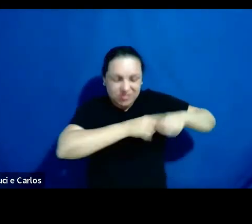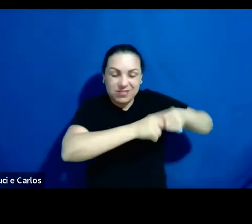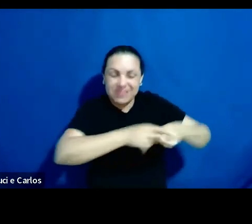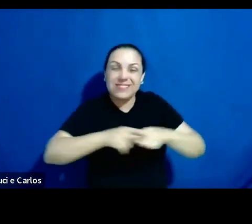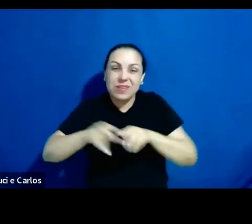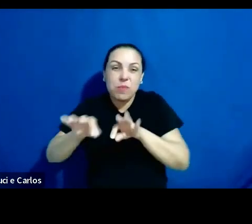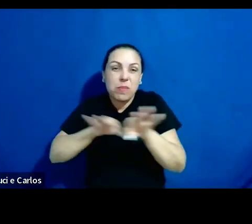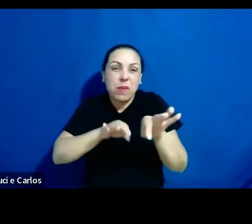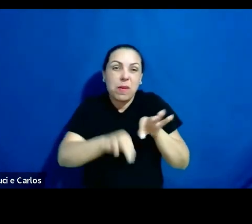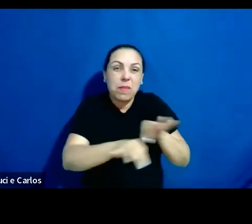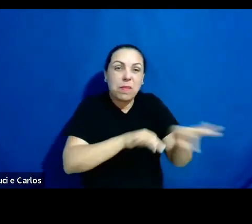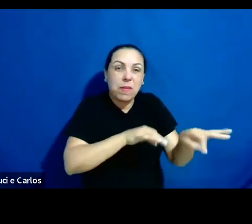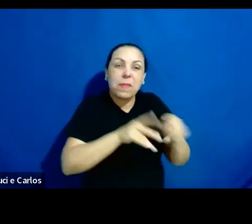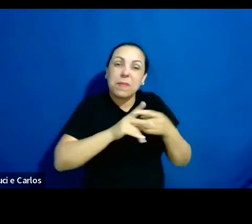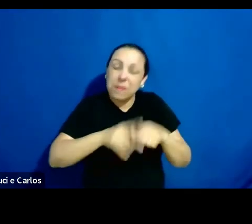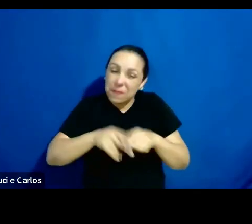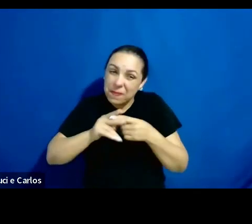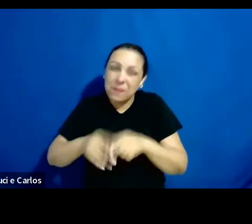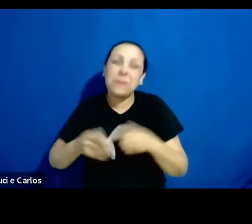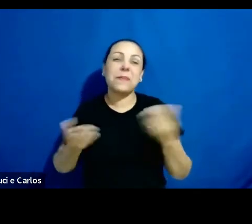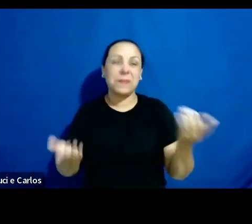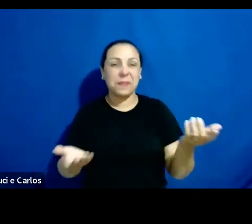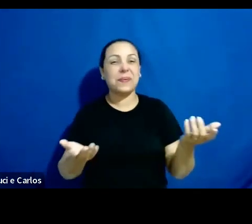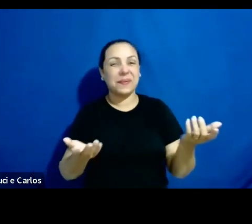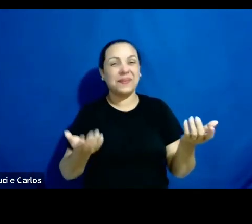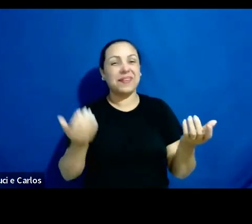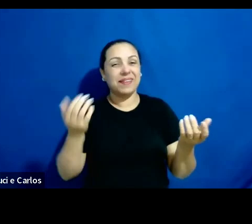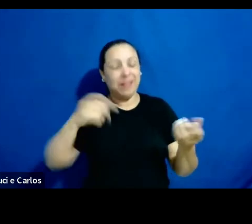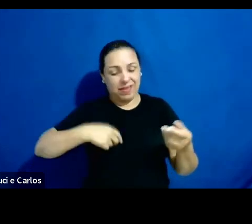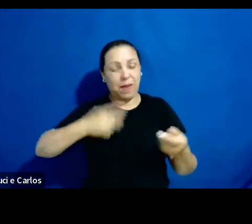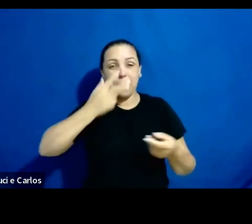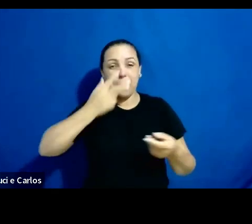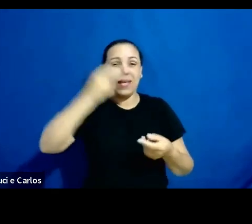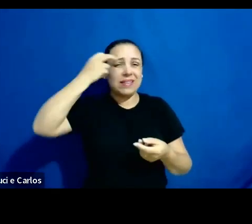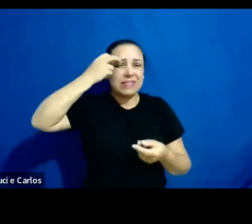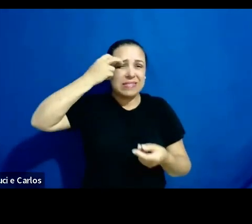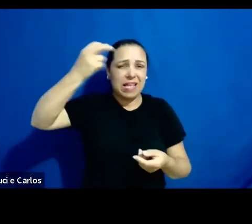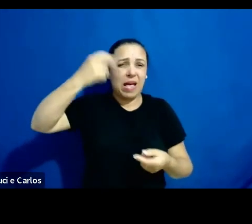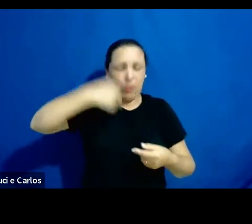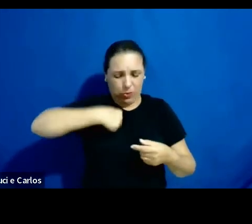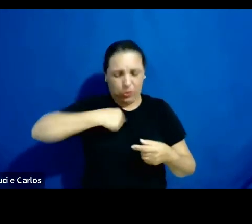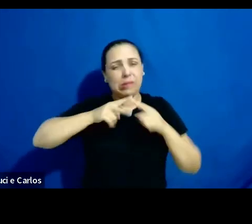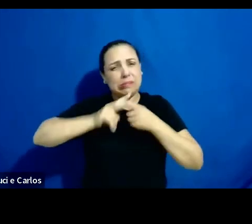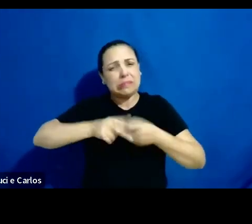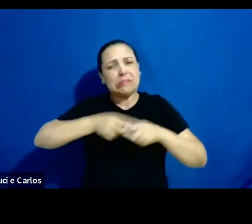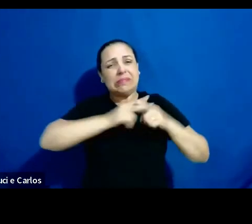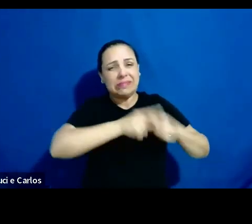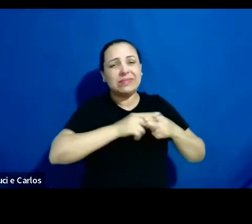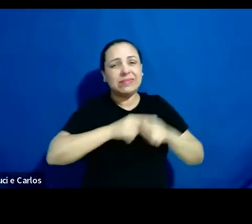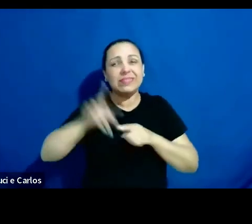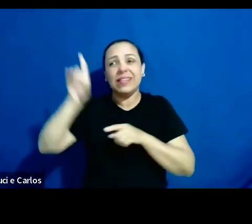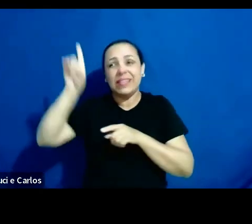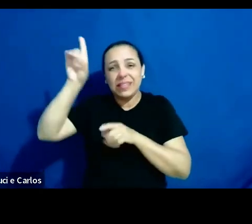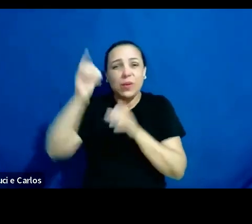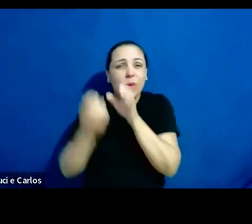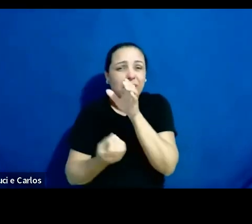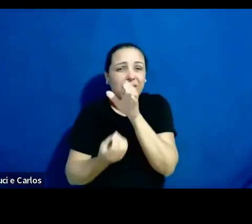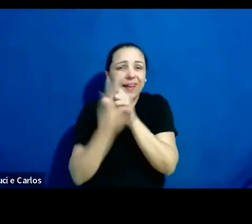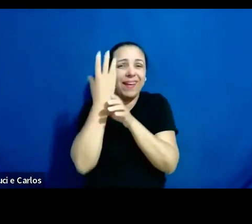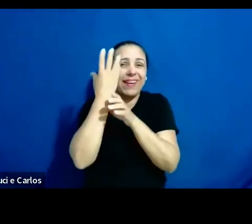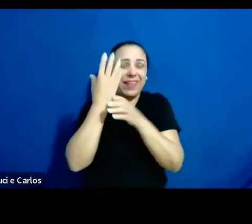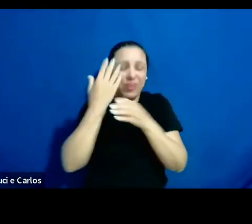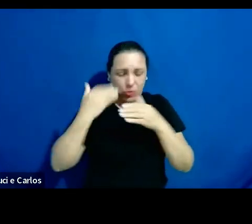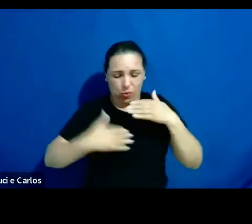autofagia é um processo de autocura do nosso organismo. que o Criador projetou, enquanto